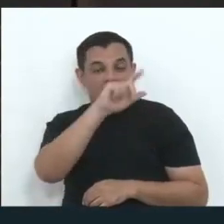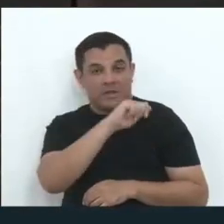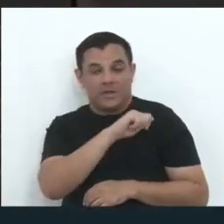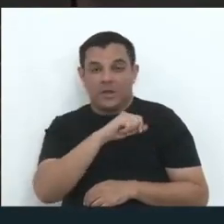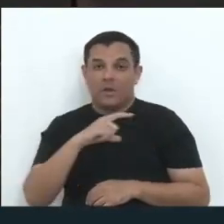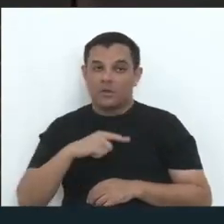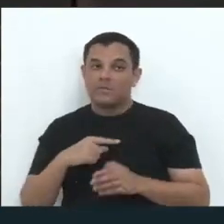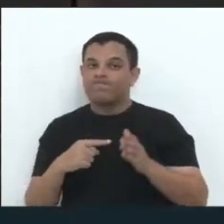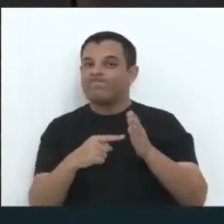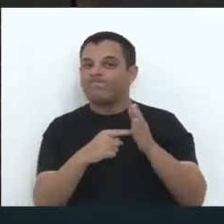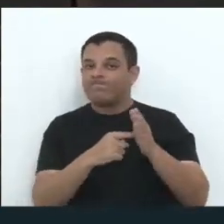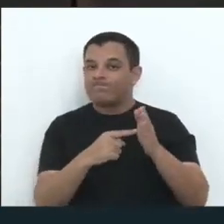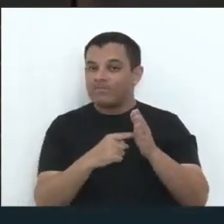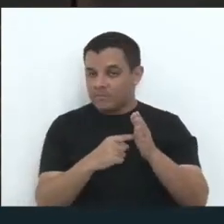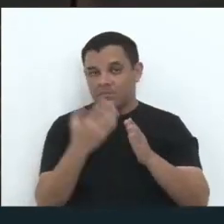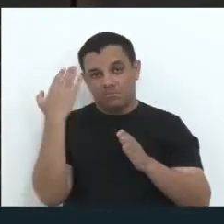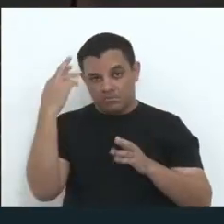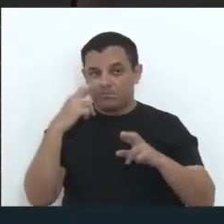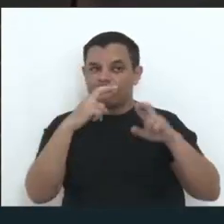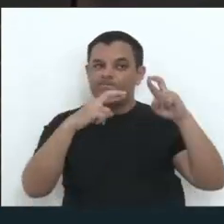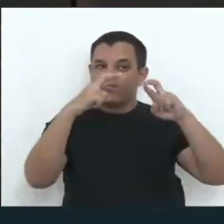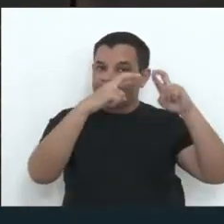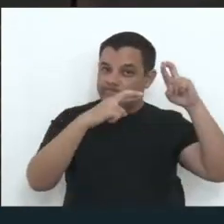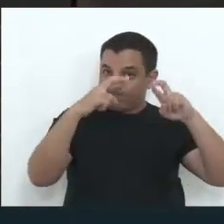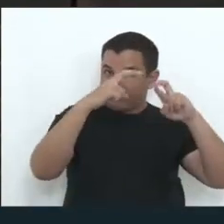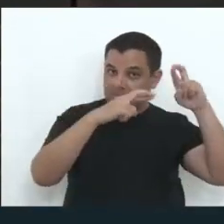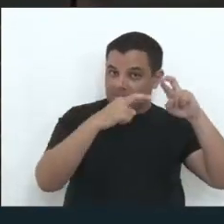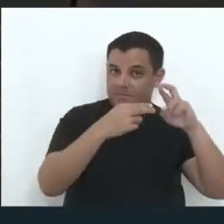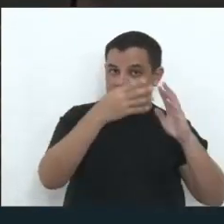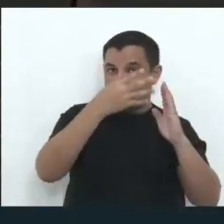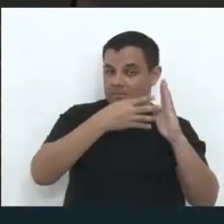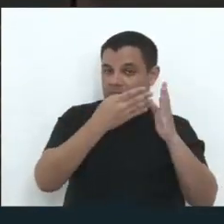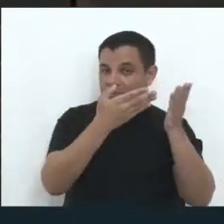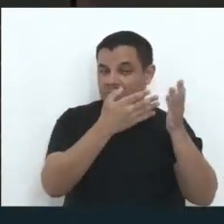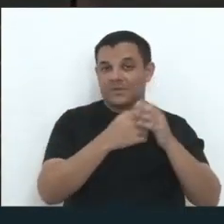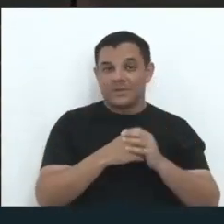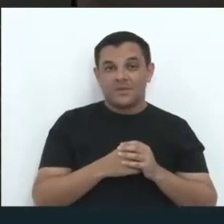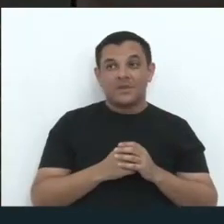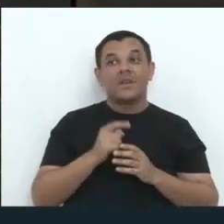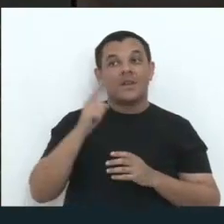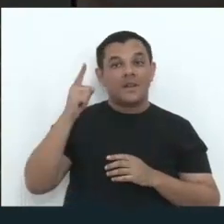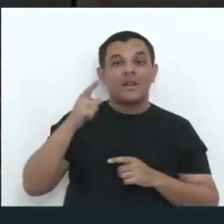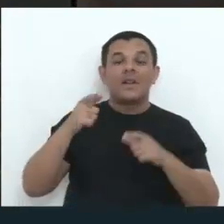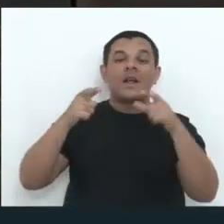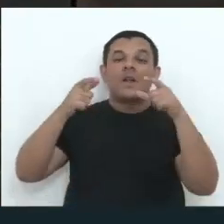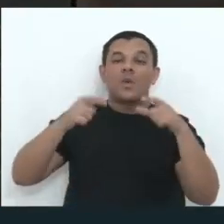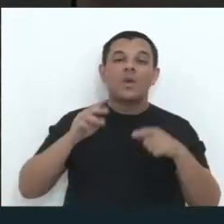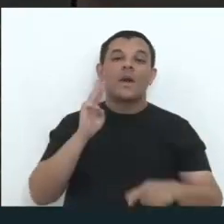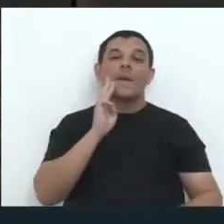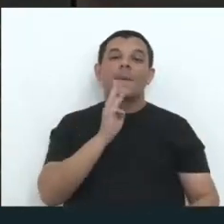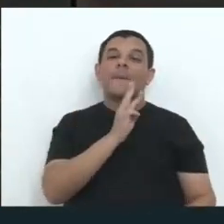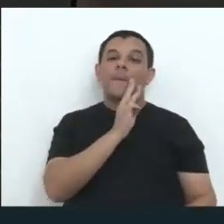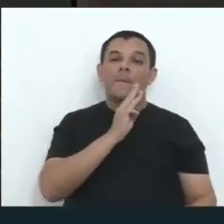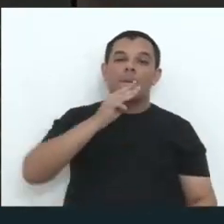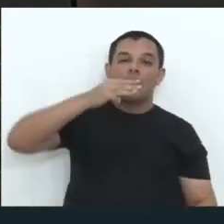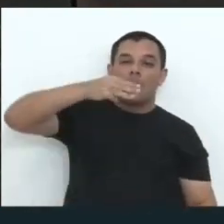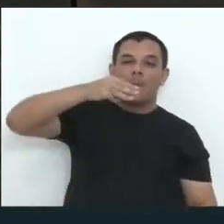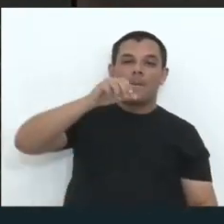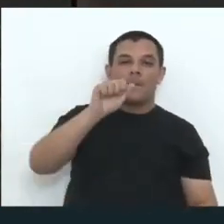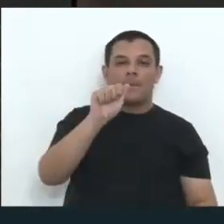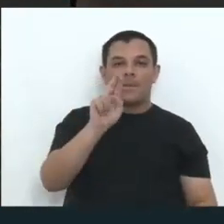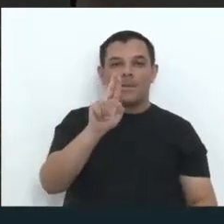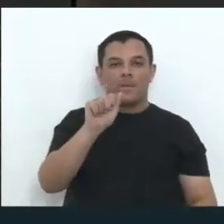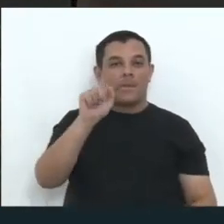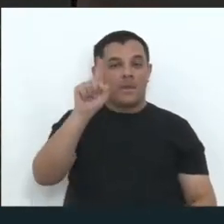acho que foi alvo de investigação em uma operação lá na cidade de Mauá. E a mesma empresa